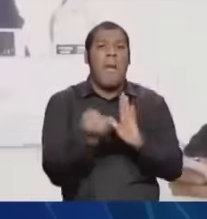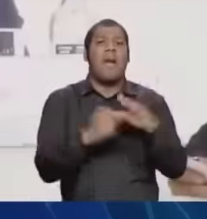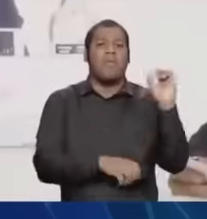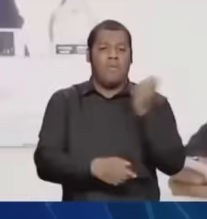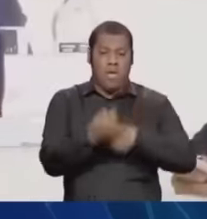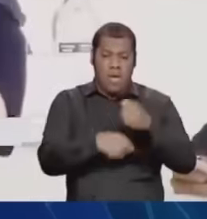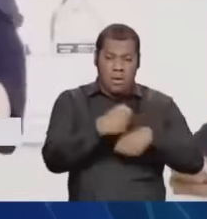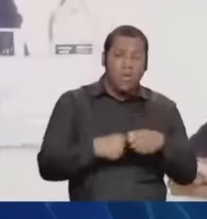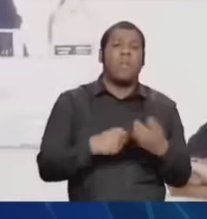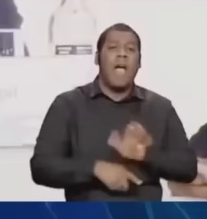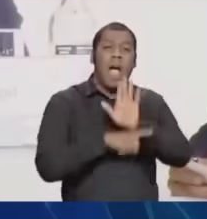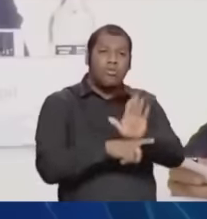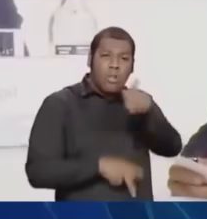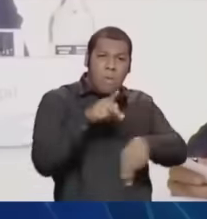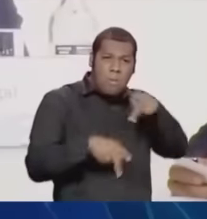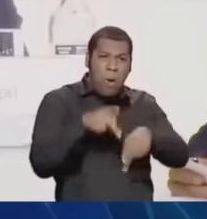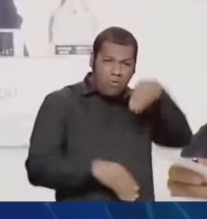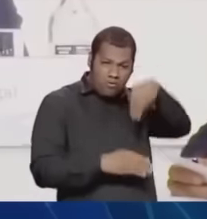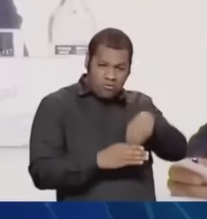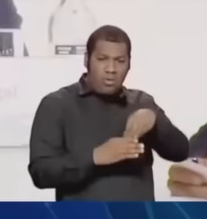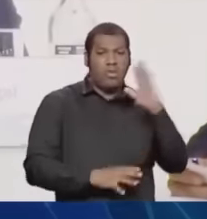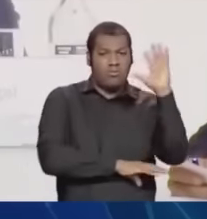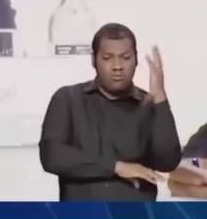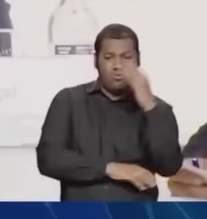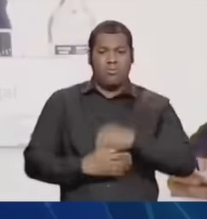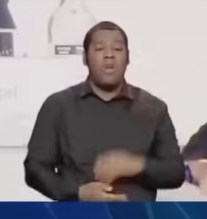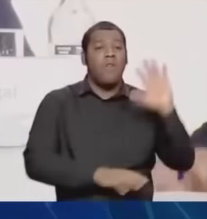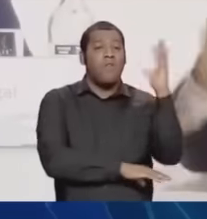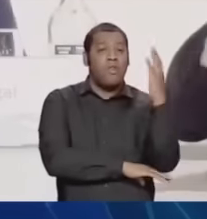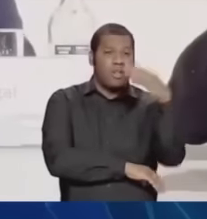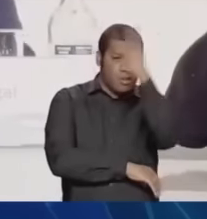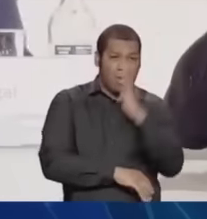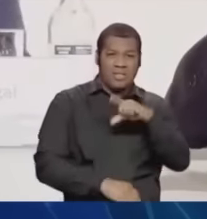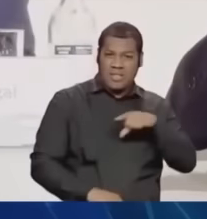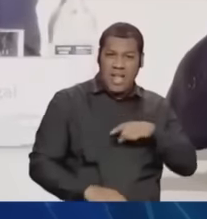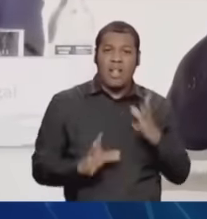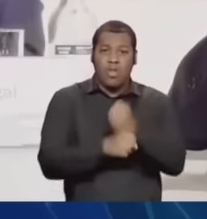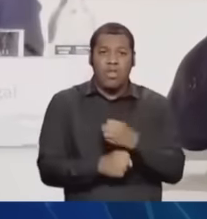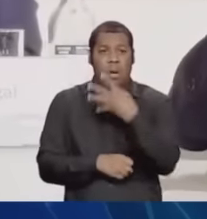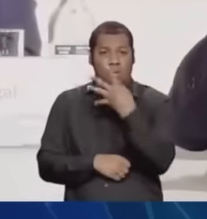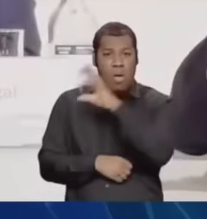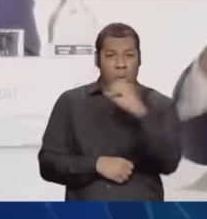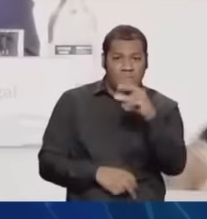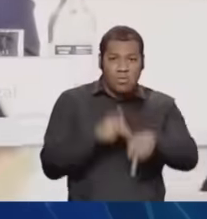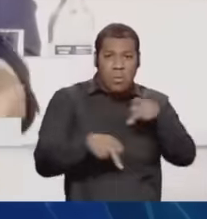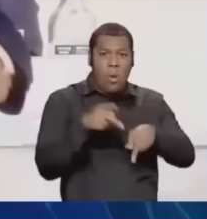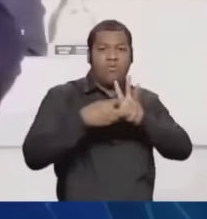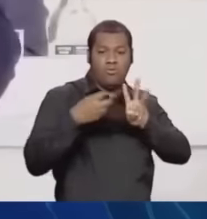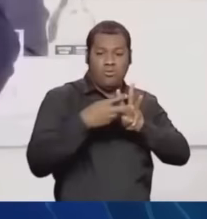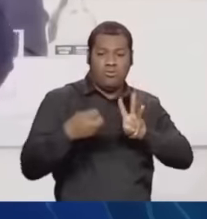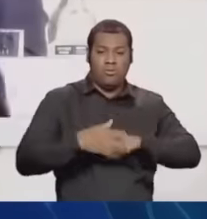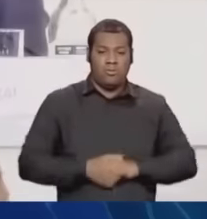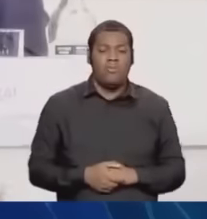moram na floresta. Nessa floresta brasileira, nós temos 400 povos indígenas. E desses 400